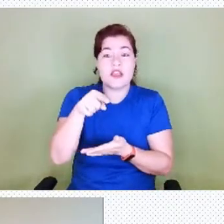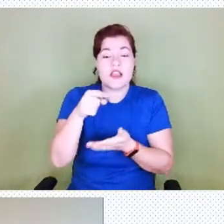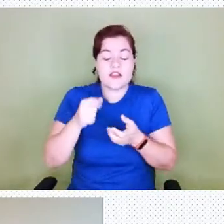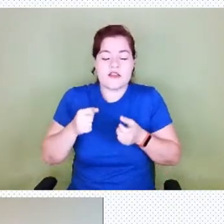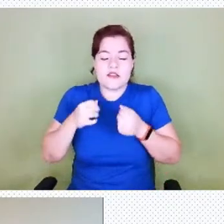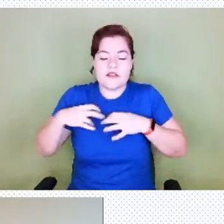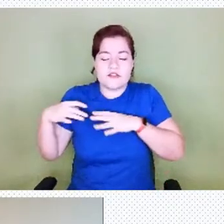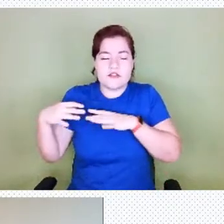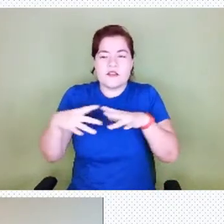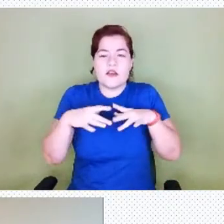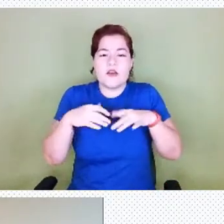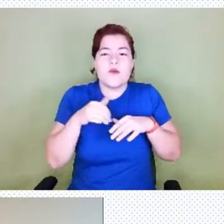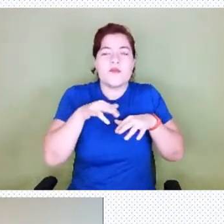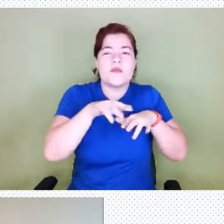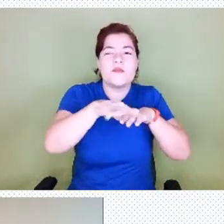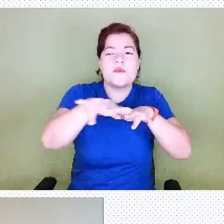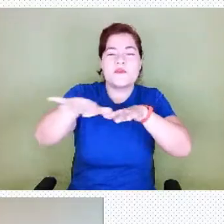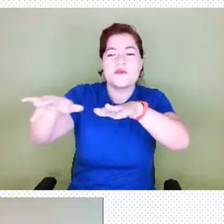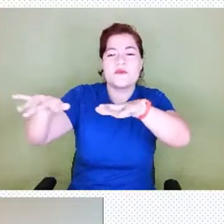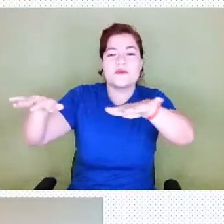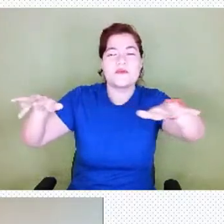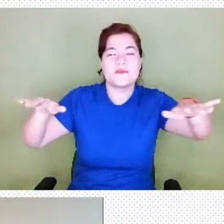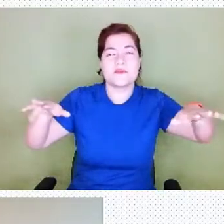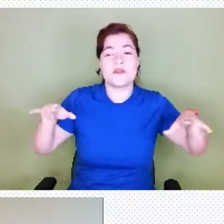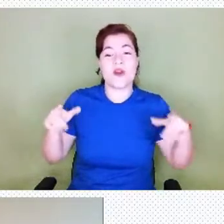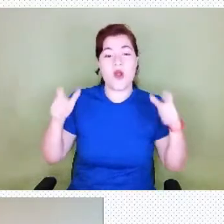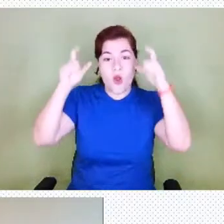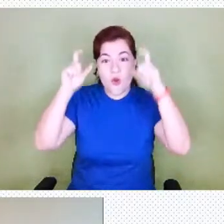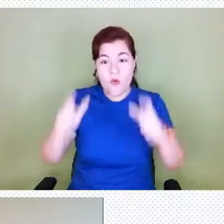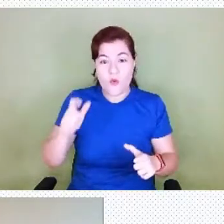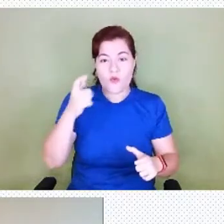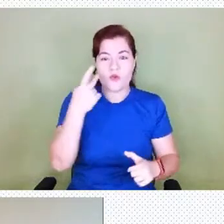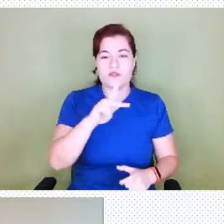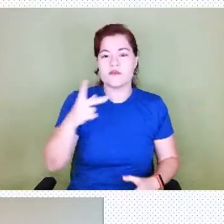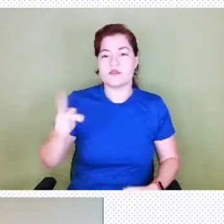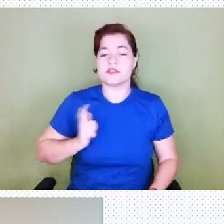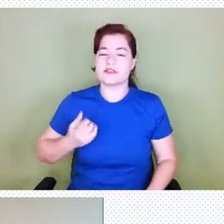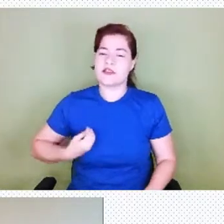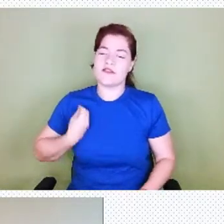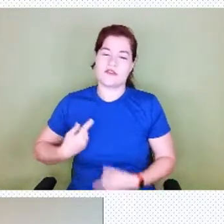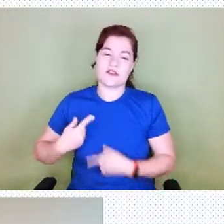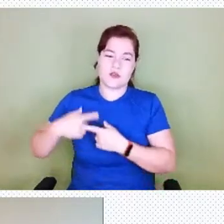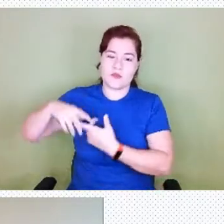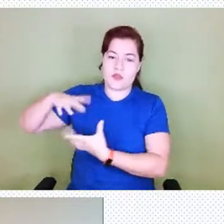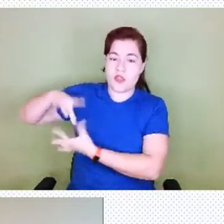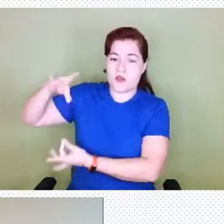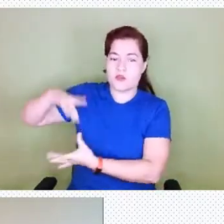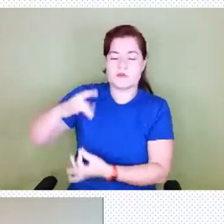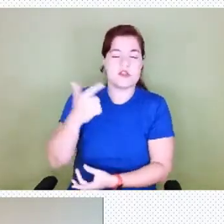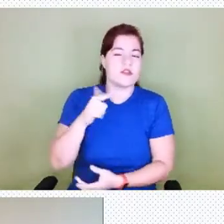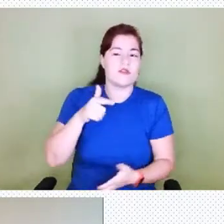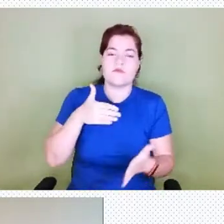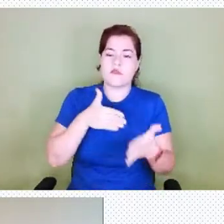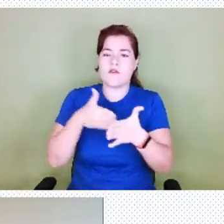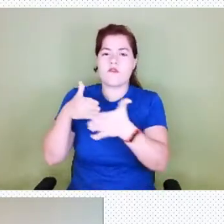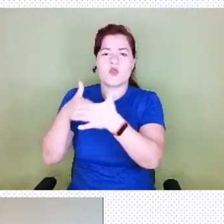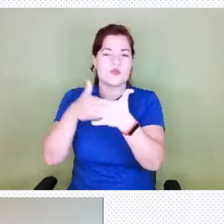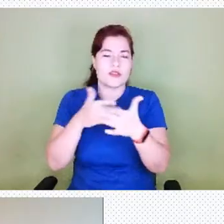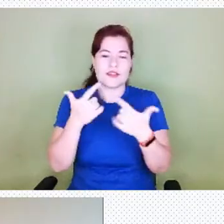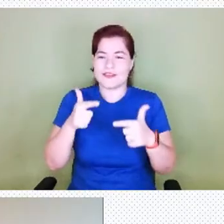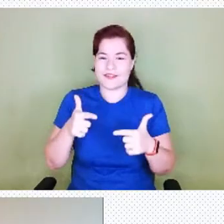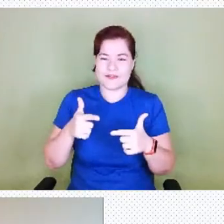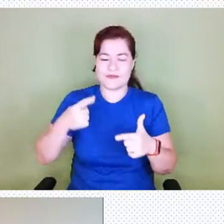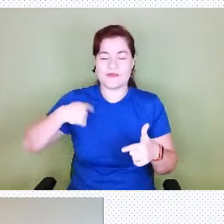vocês estiverem, porque para o Espírito não há fronteiras. Nossas mentes e nossos